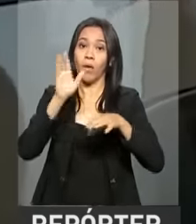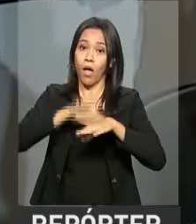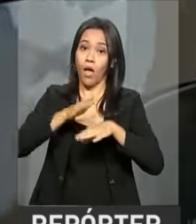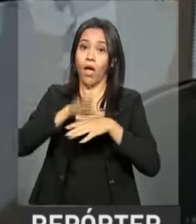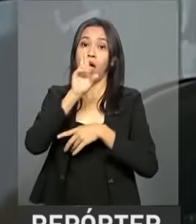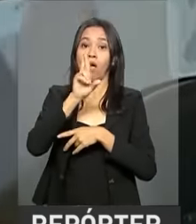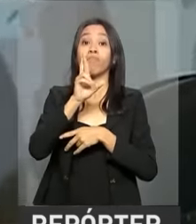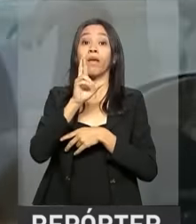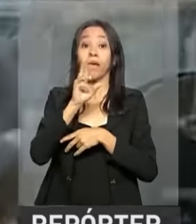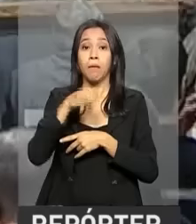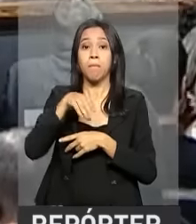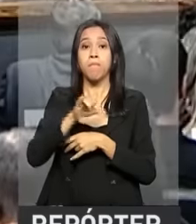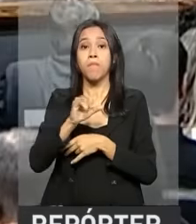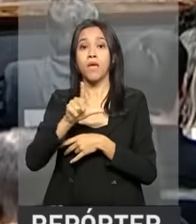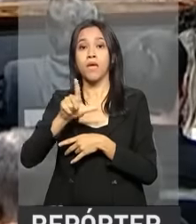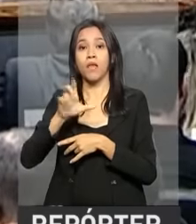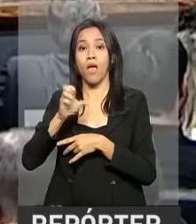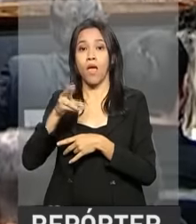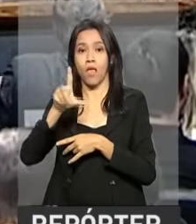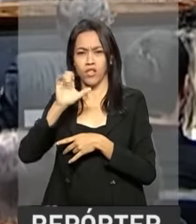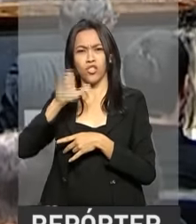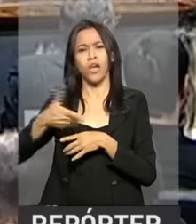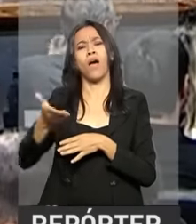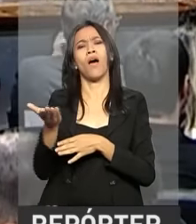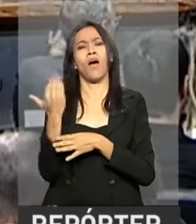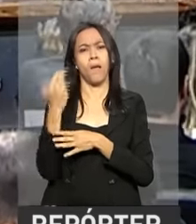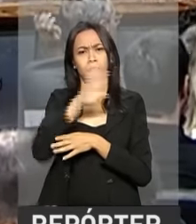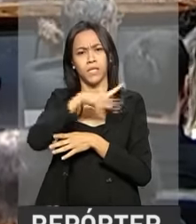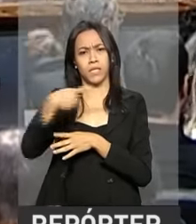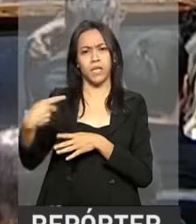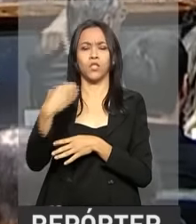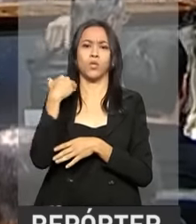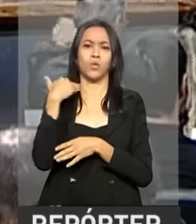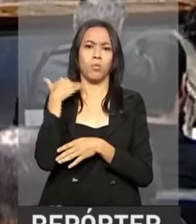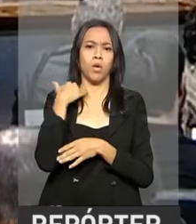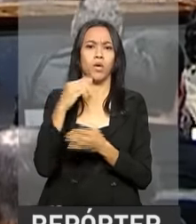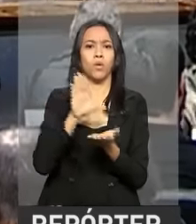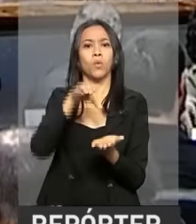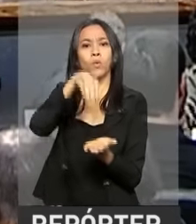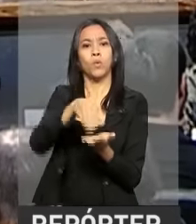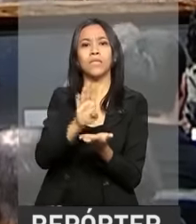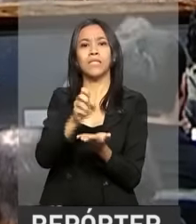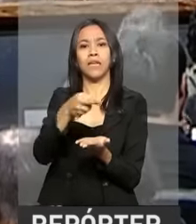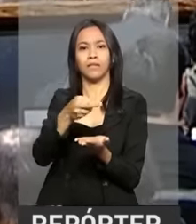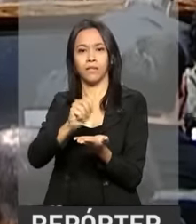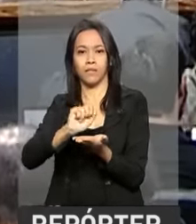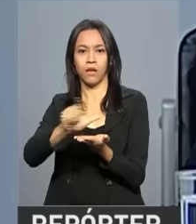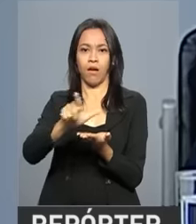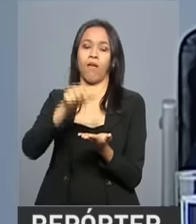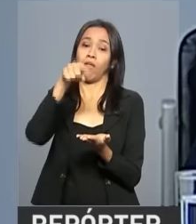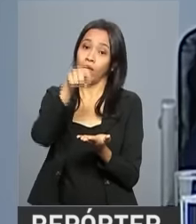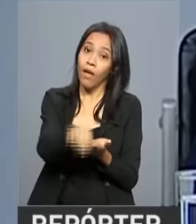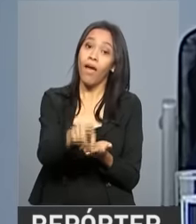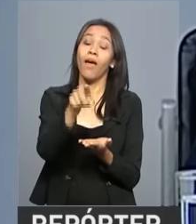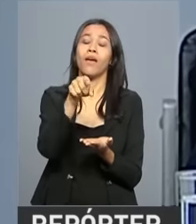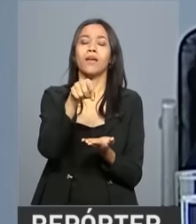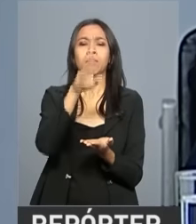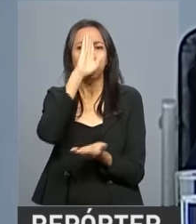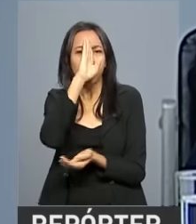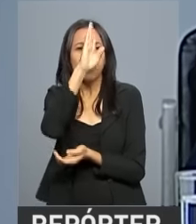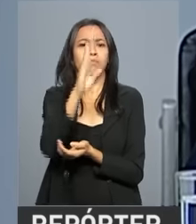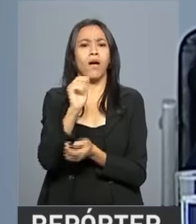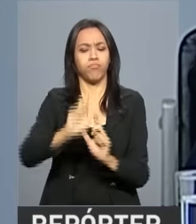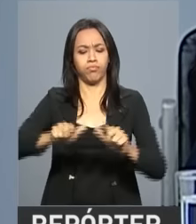Meirelles que já foi presidente do Banco Central e é o economista com atuação de destaque no mercado uma das principais